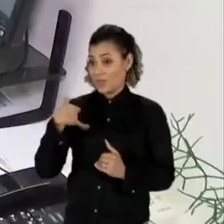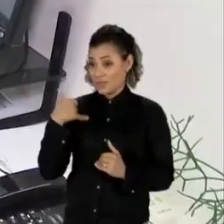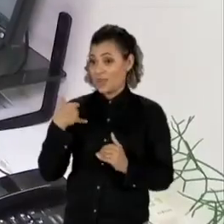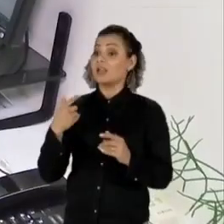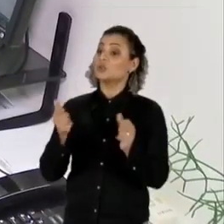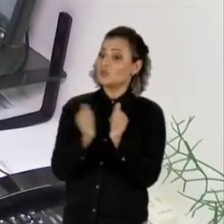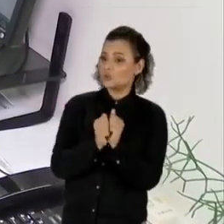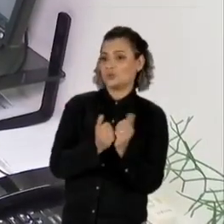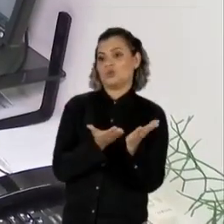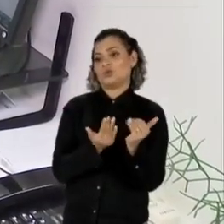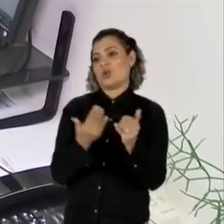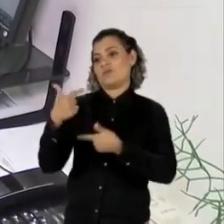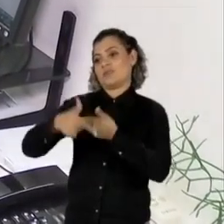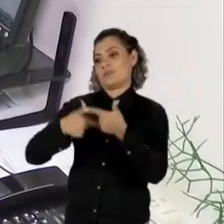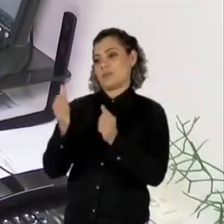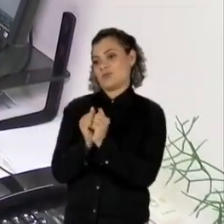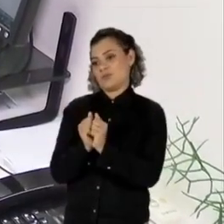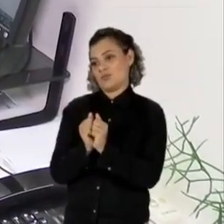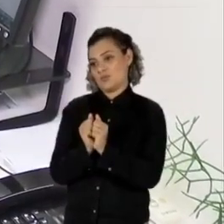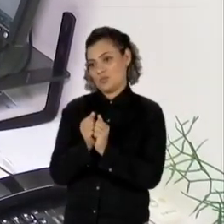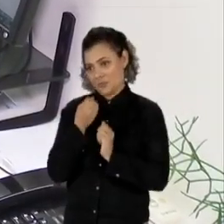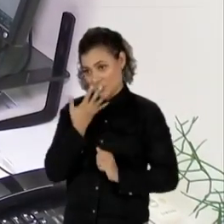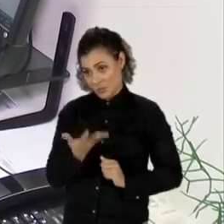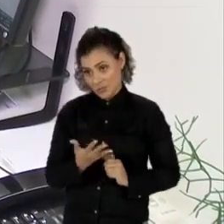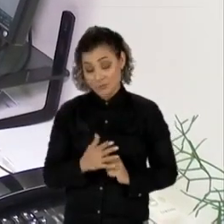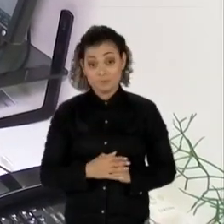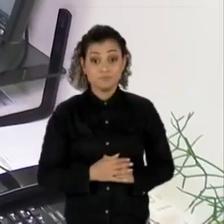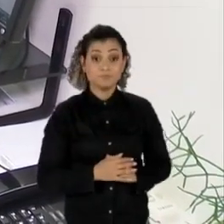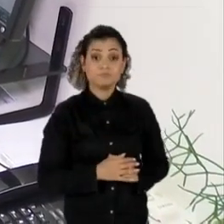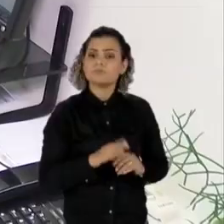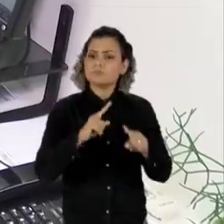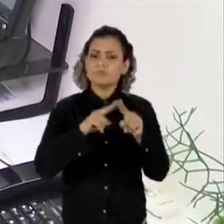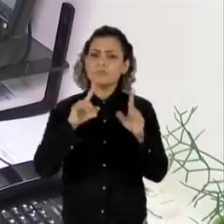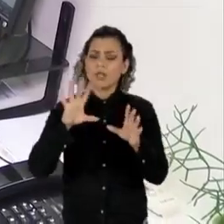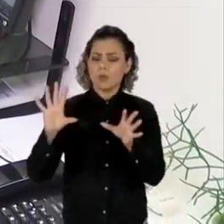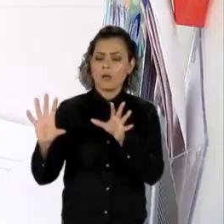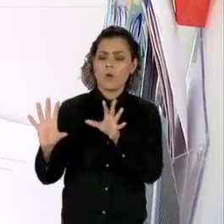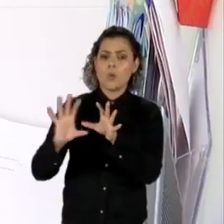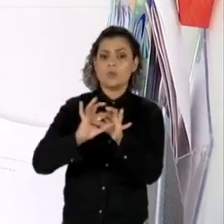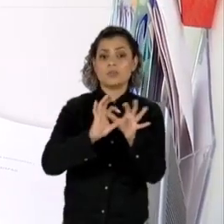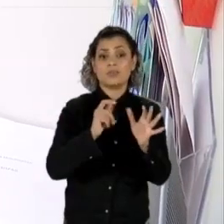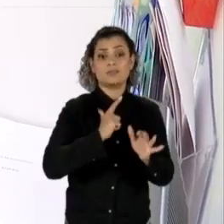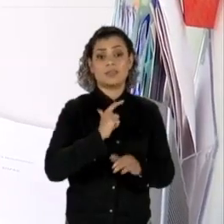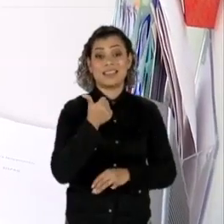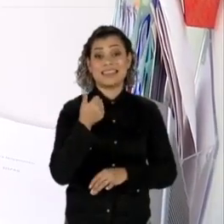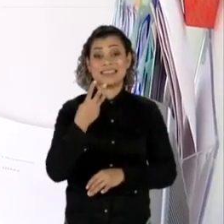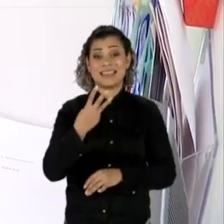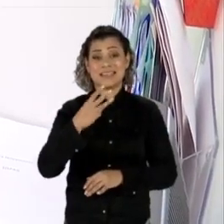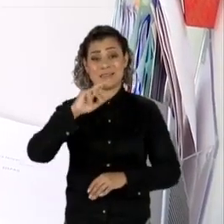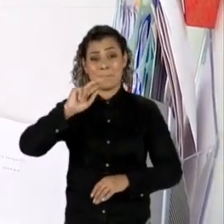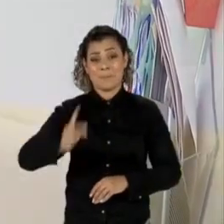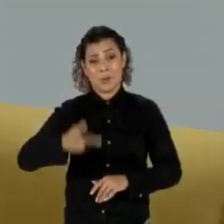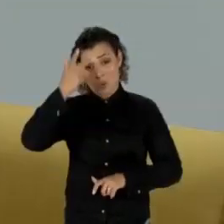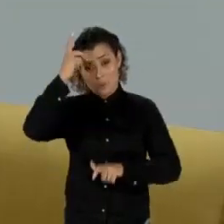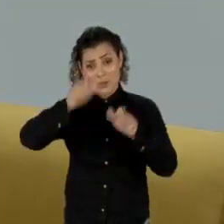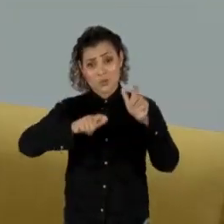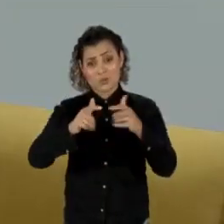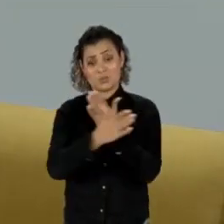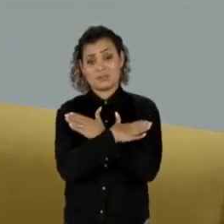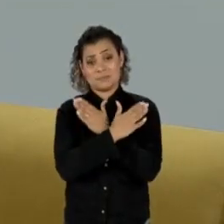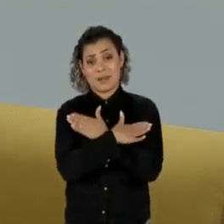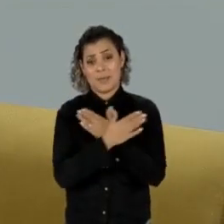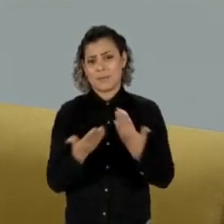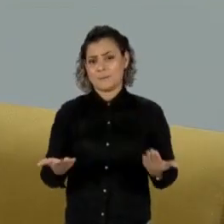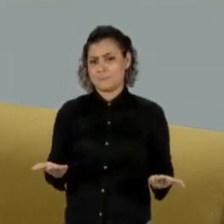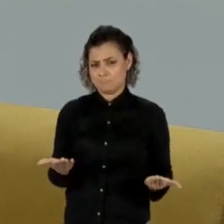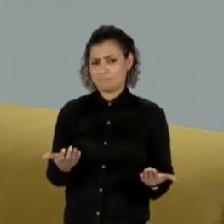jovens agora a gente está falando num contexto em que a gente quase três milhões de desempregados para quem é